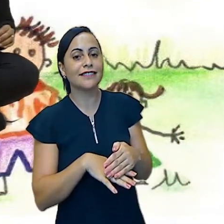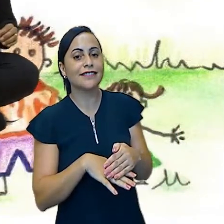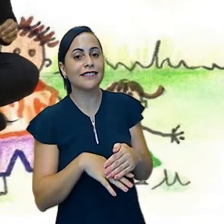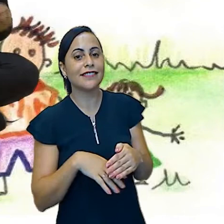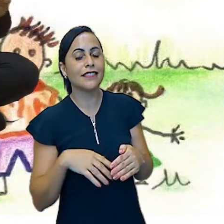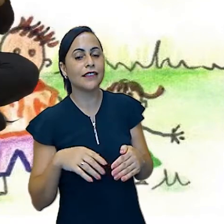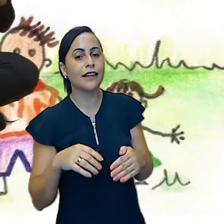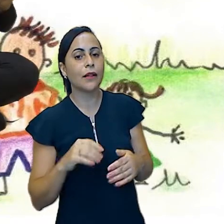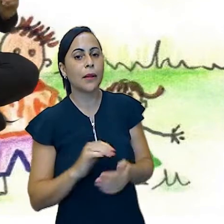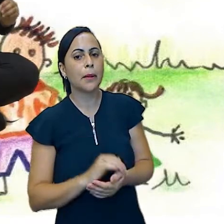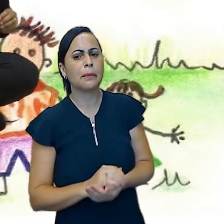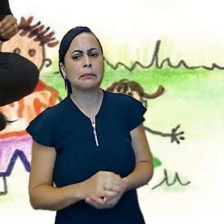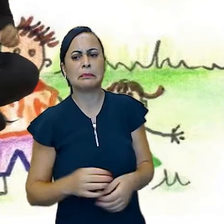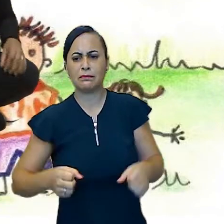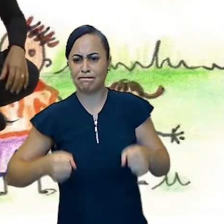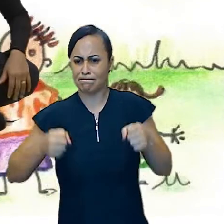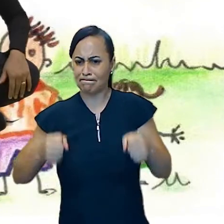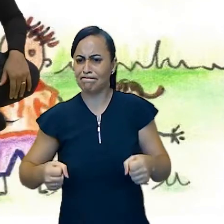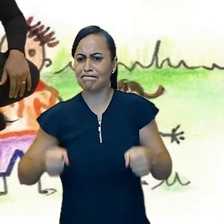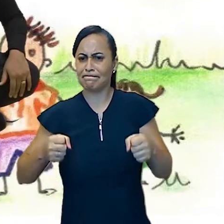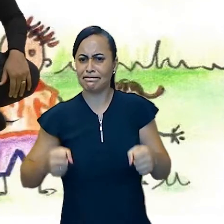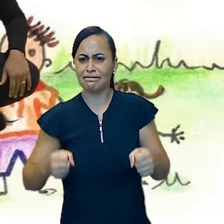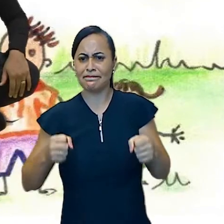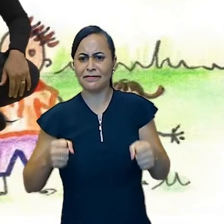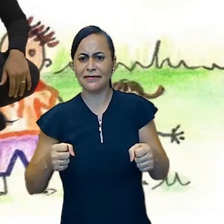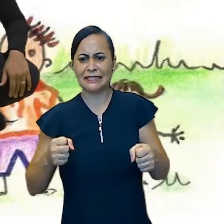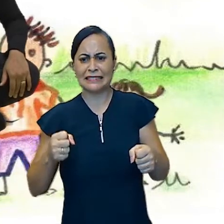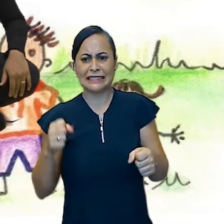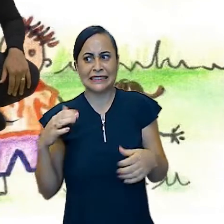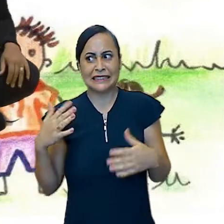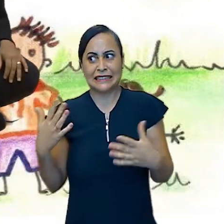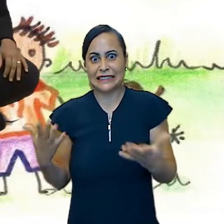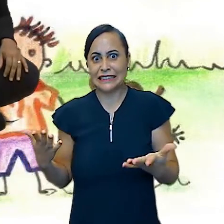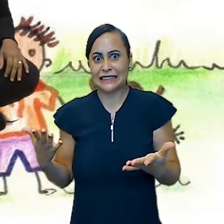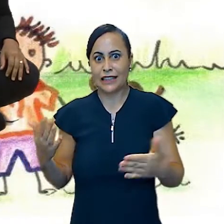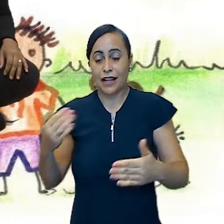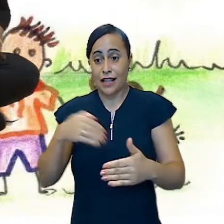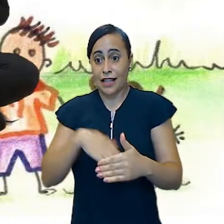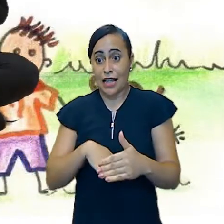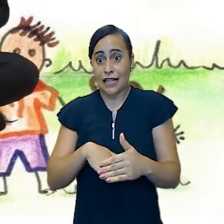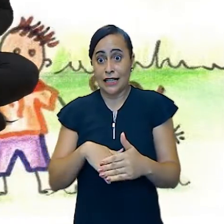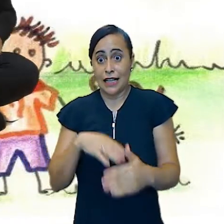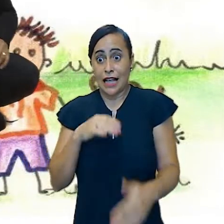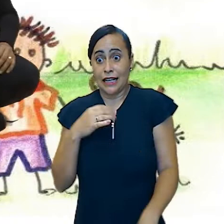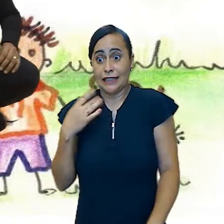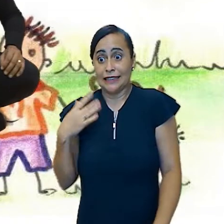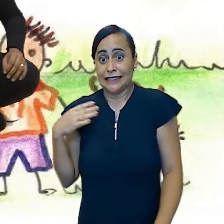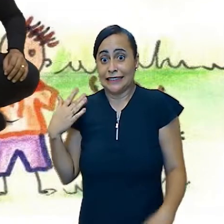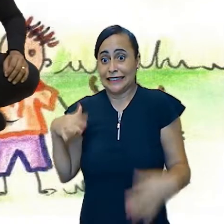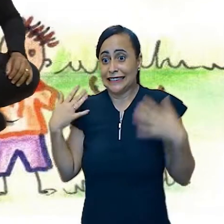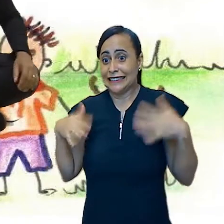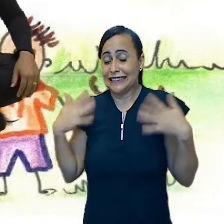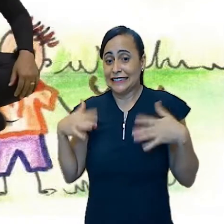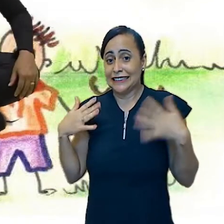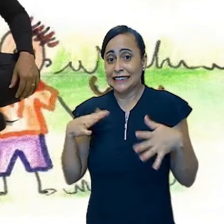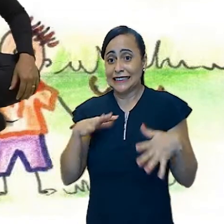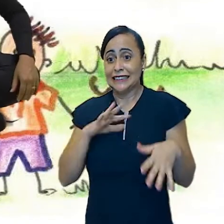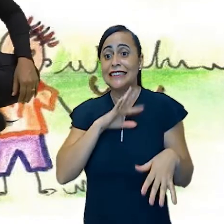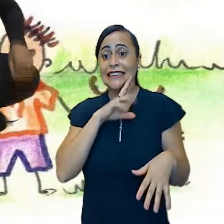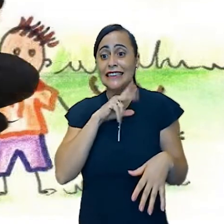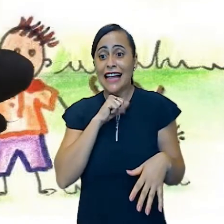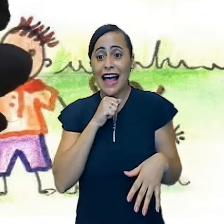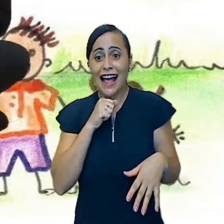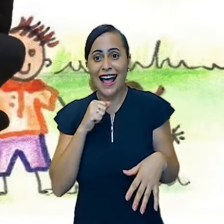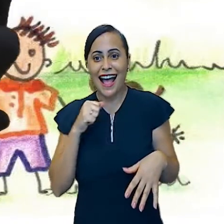com medo. Tá pesado. Será que eu coloco a mão? Quê? Um bicho? Ai, será que tem um bicho?